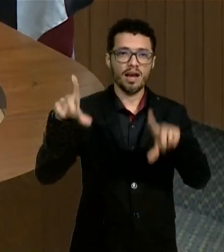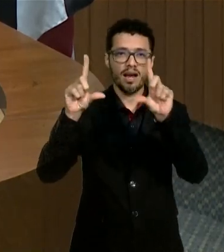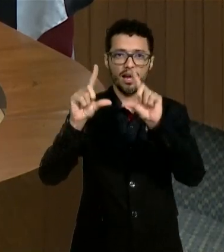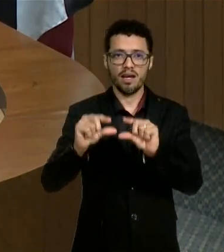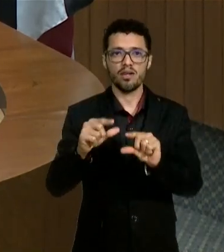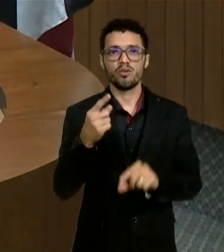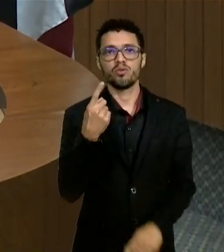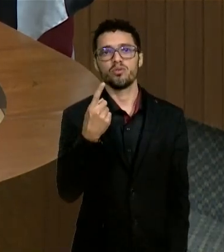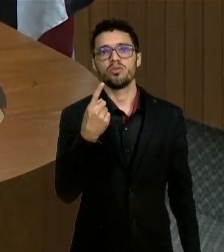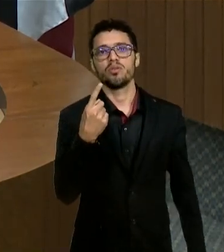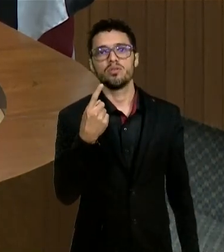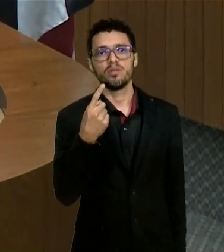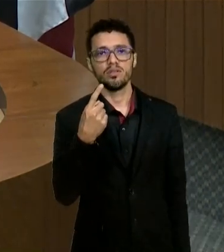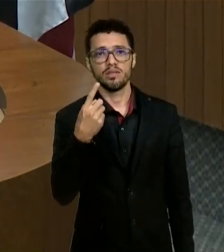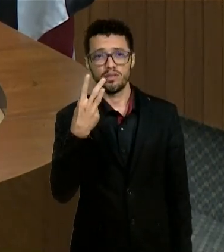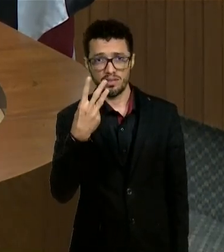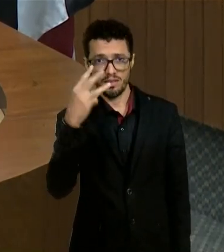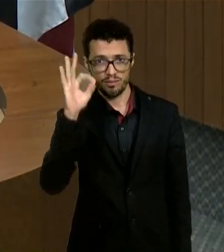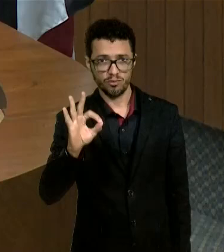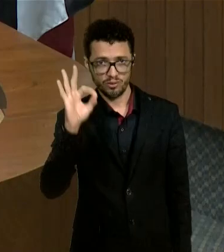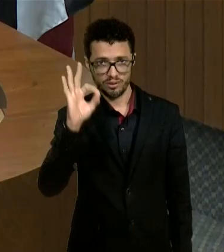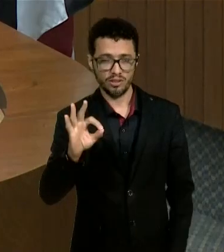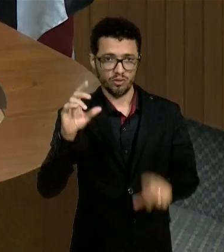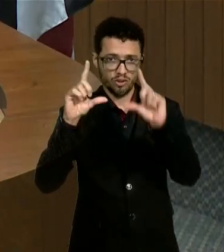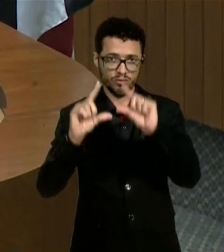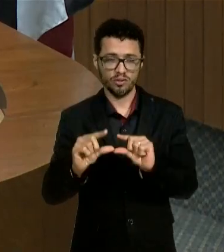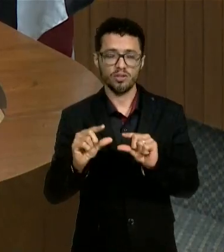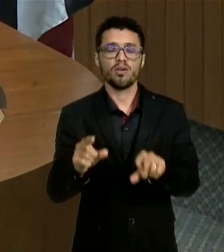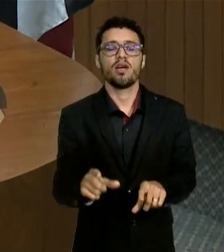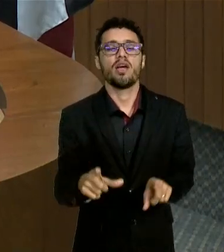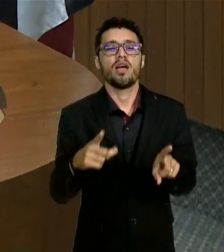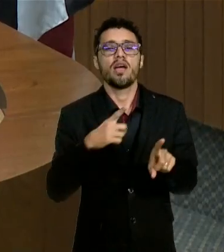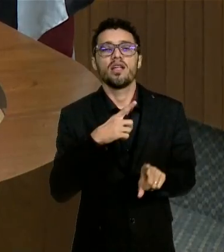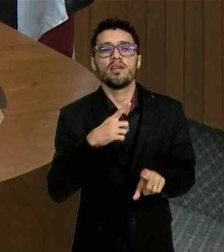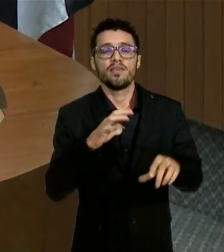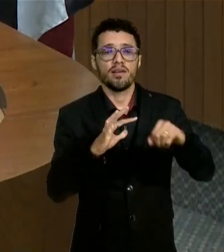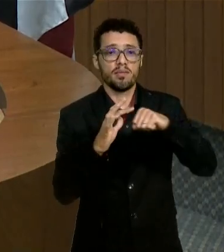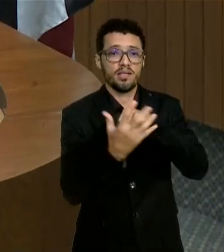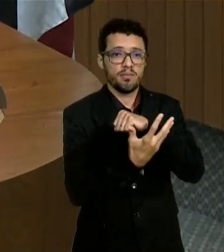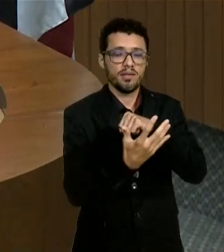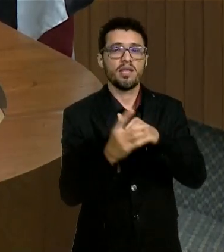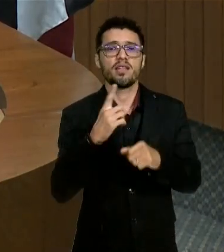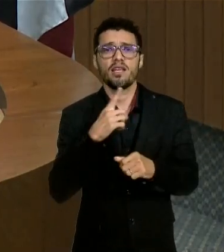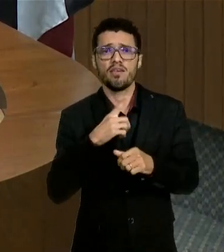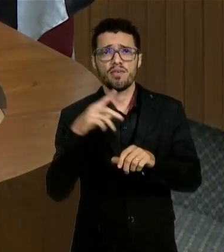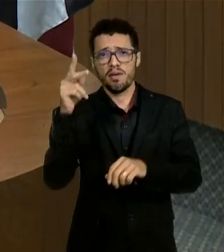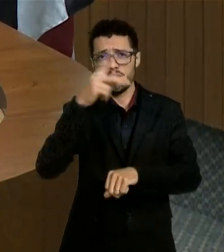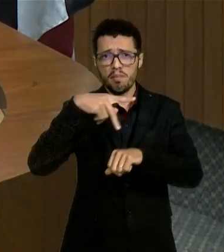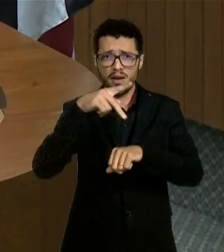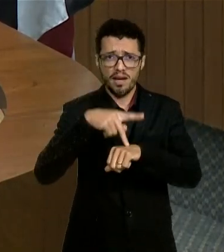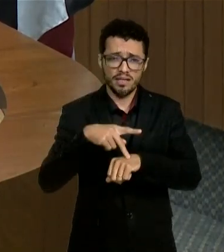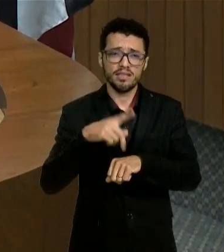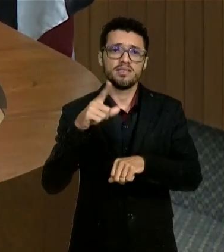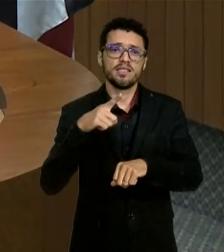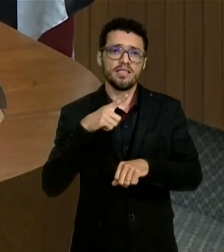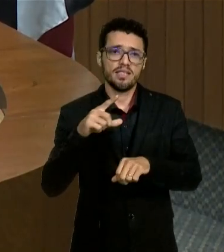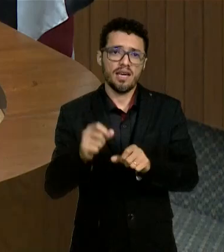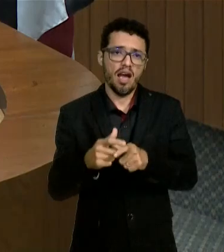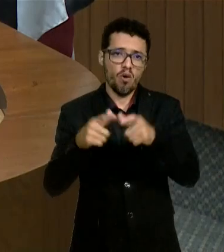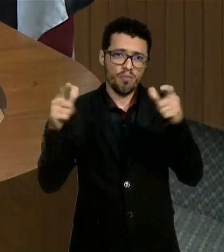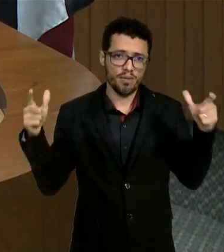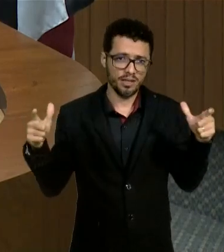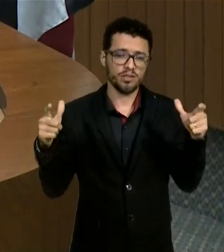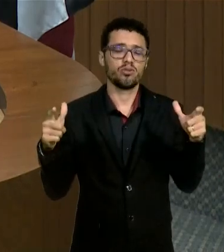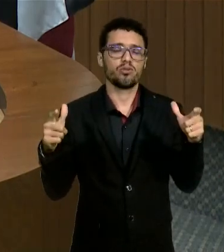pandemia. Bolsonaro, numa pandemia, onde teve país que aumentou mais de 10% a questão do desemprego,